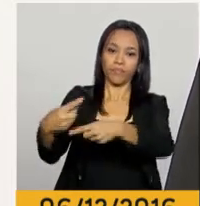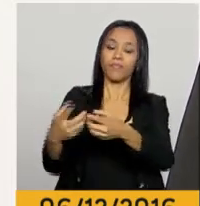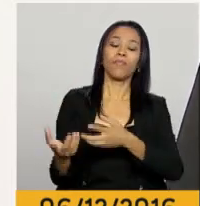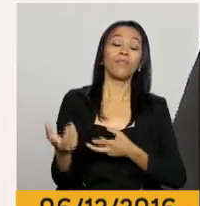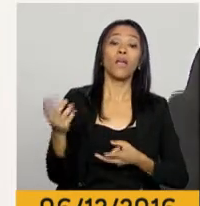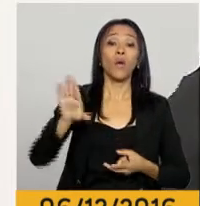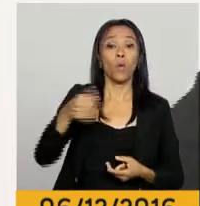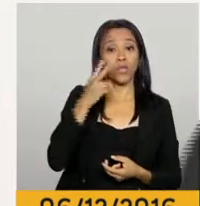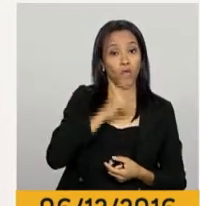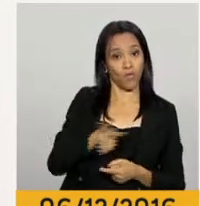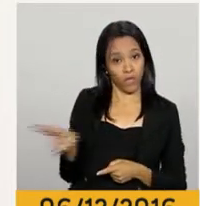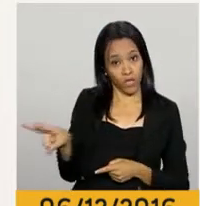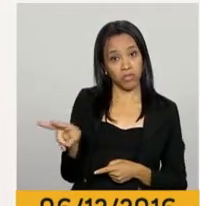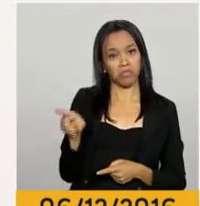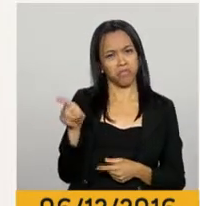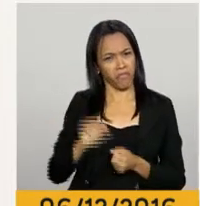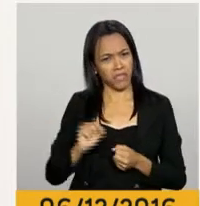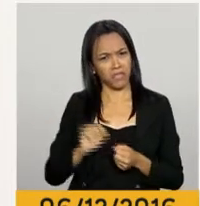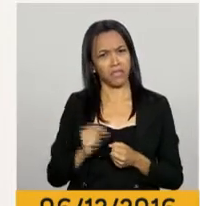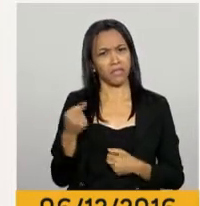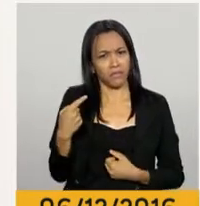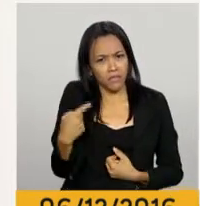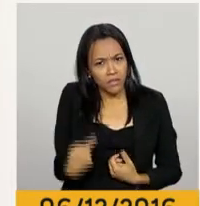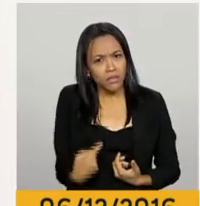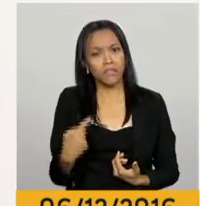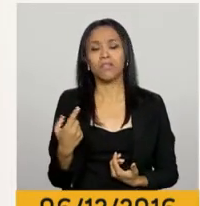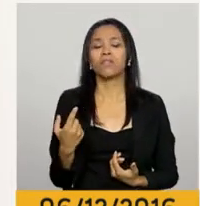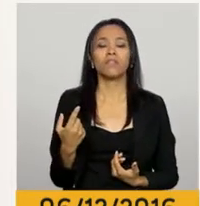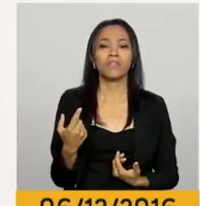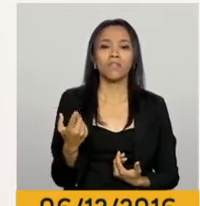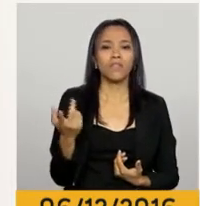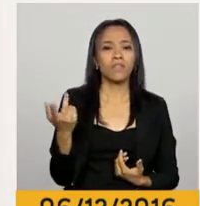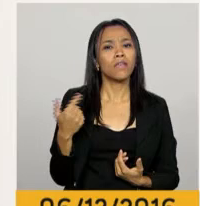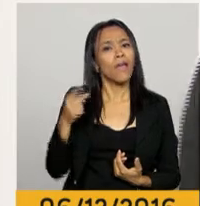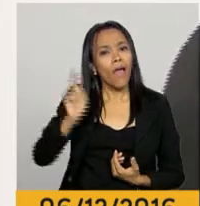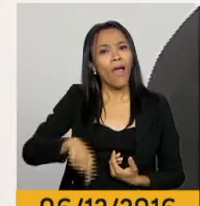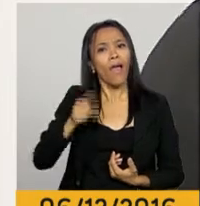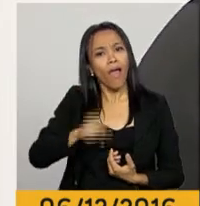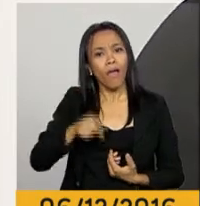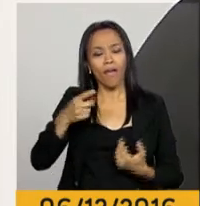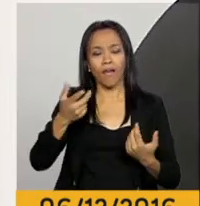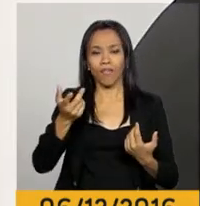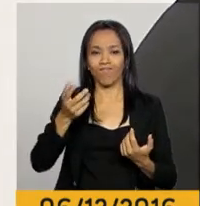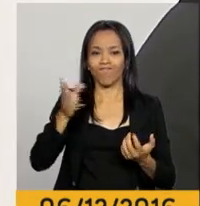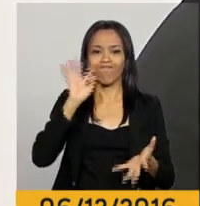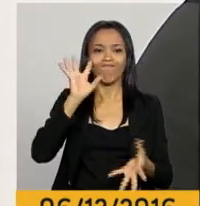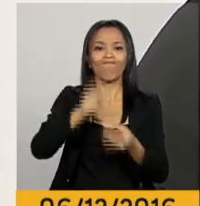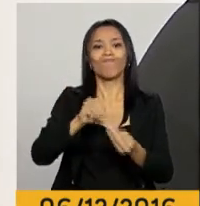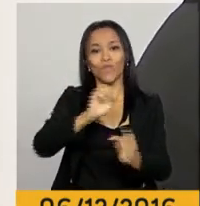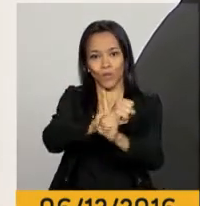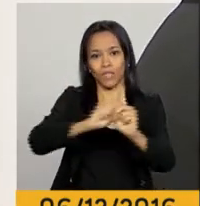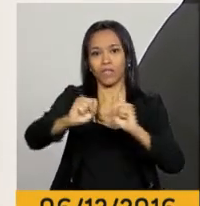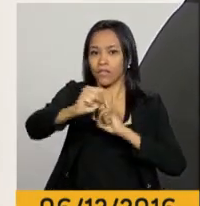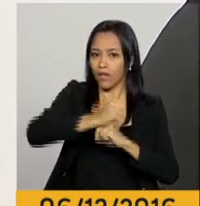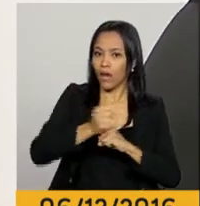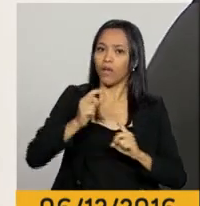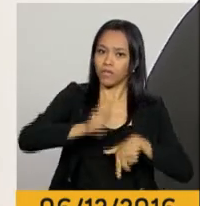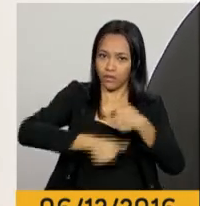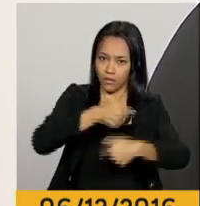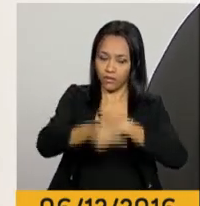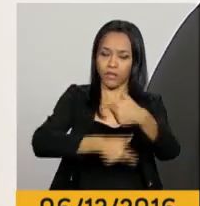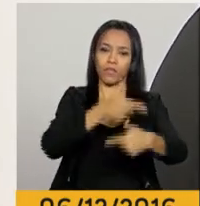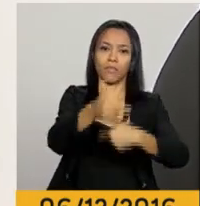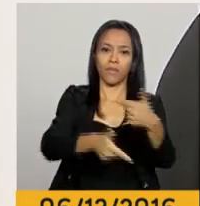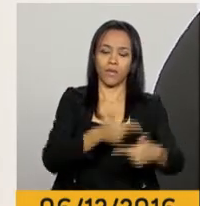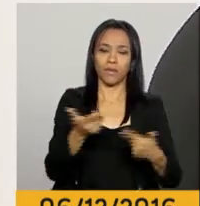rock praticando esta esta esta actividade que no fundo é uma atividade social está vinculando os